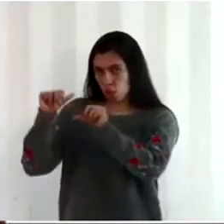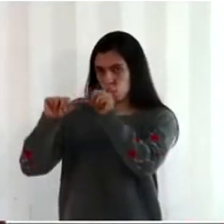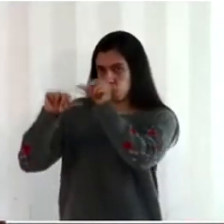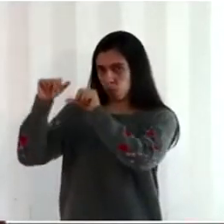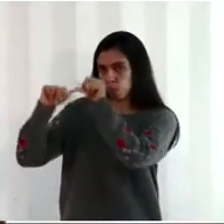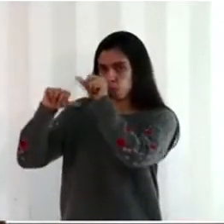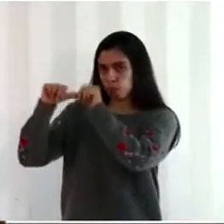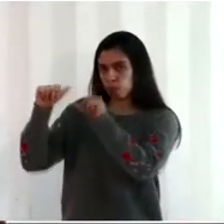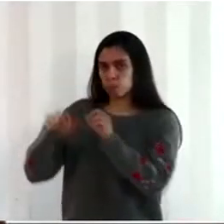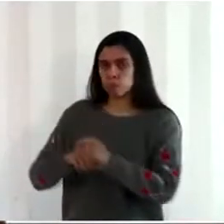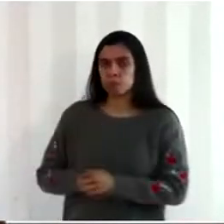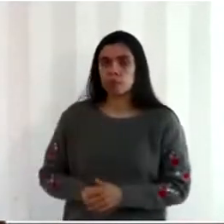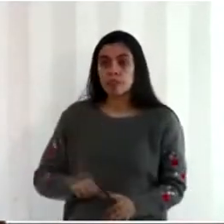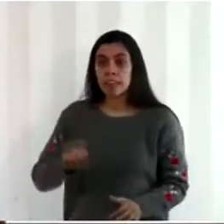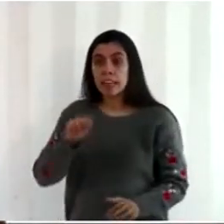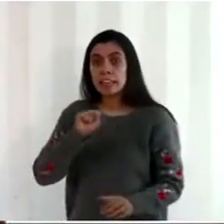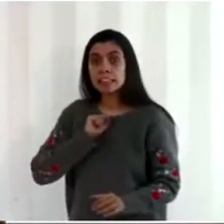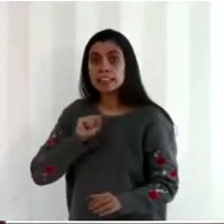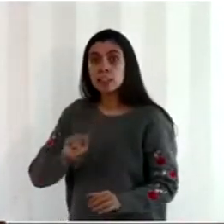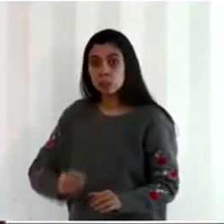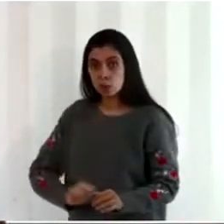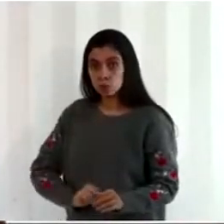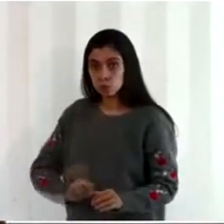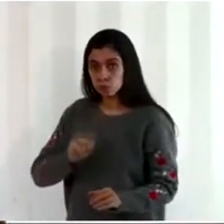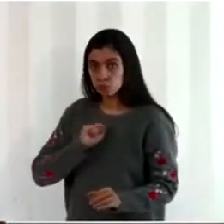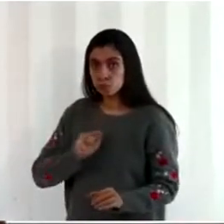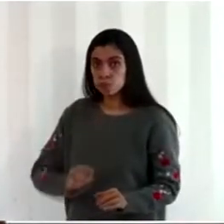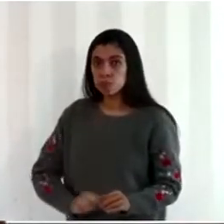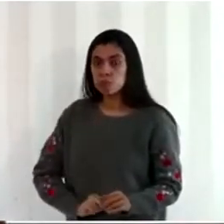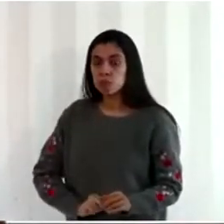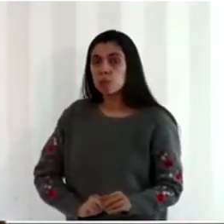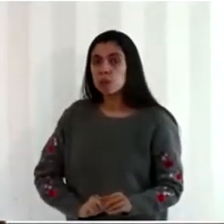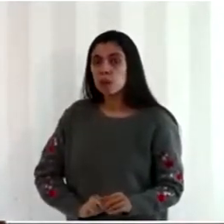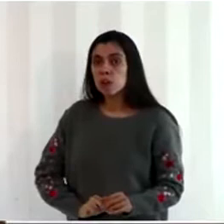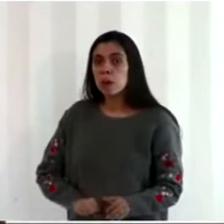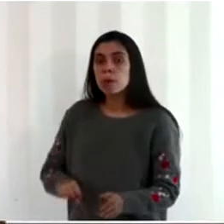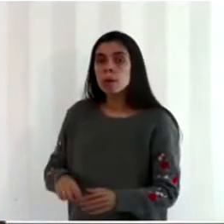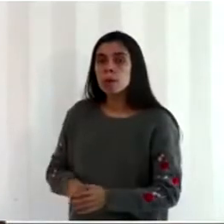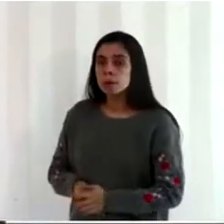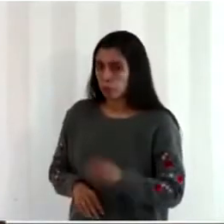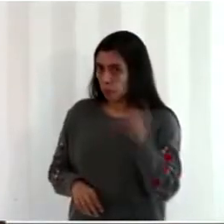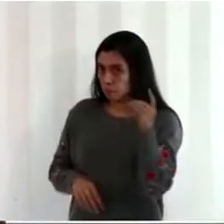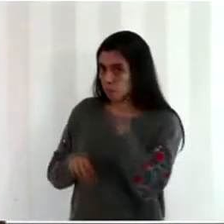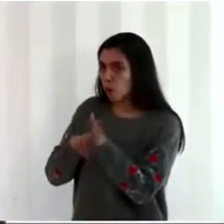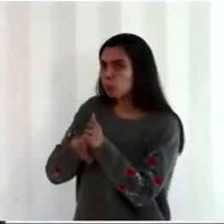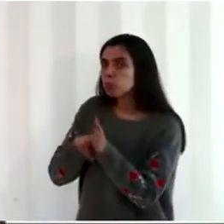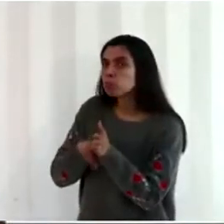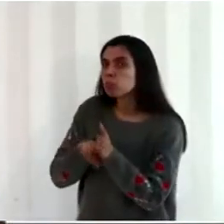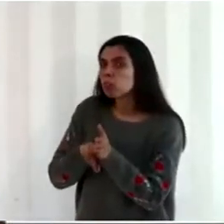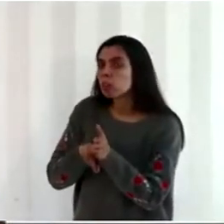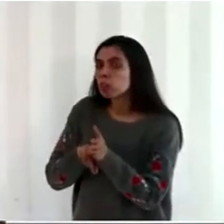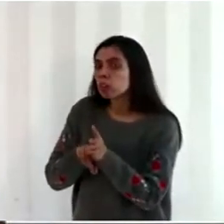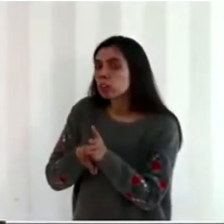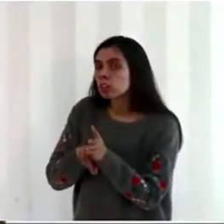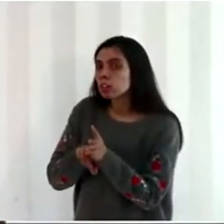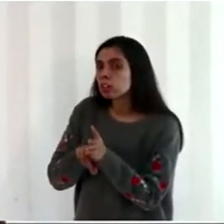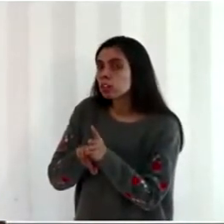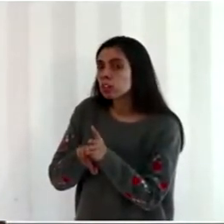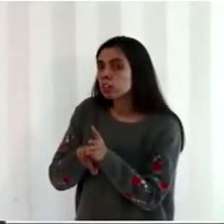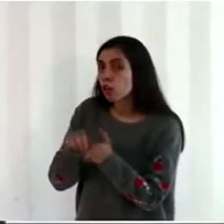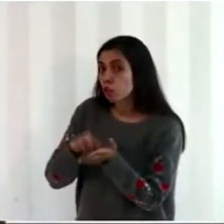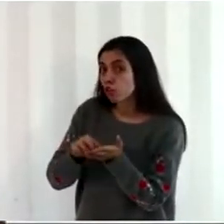a função que eles desempenhavam como sacerdotes. E a primeira delas diz assim: se alguém, verso